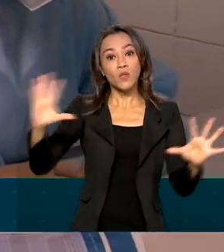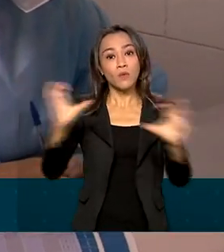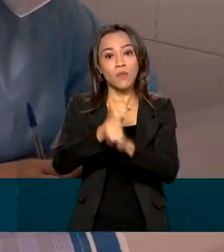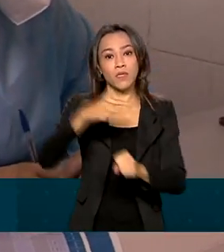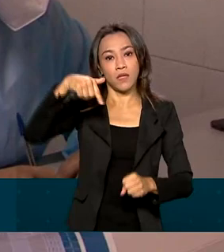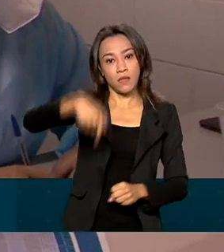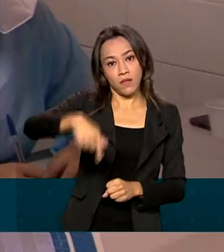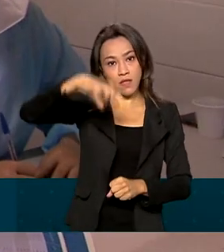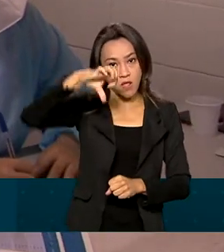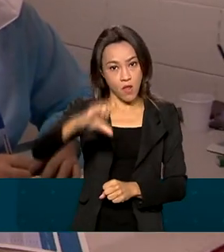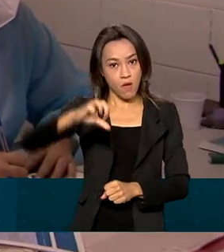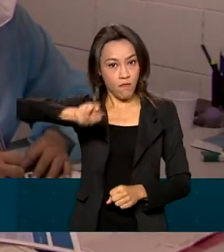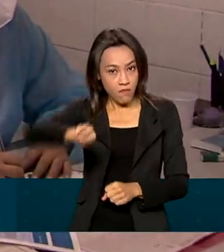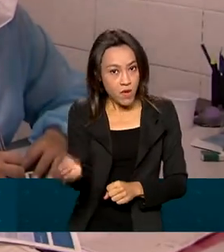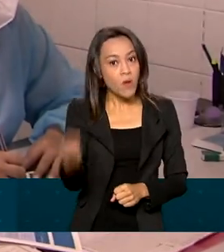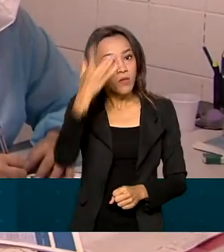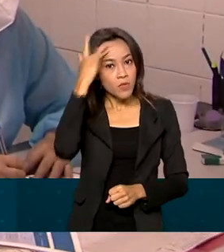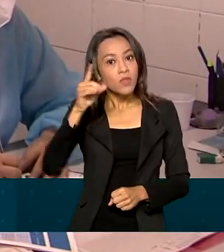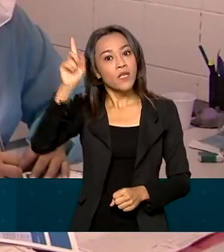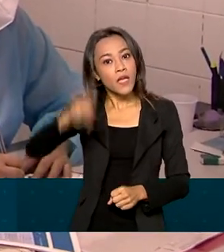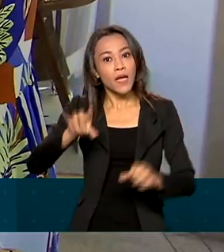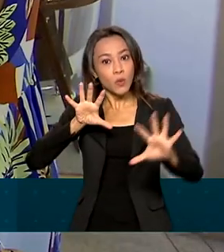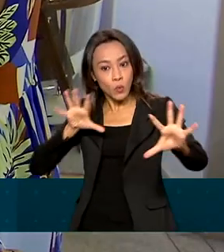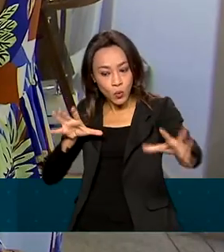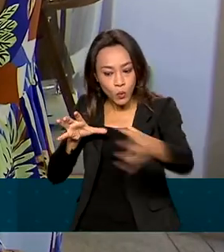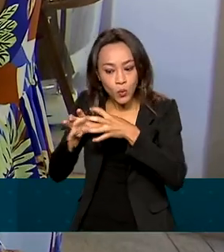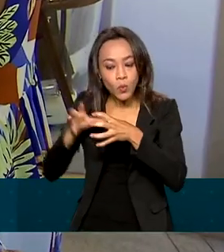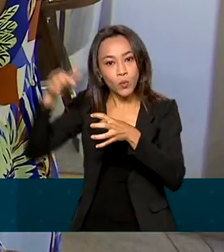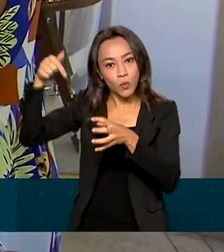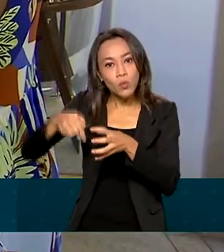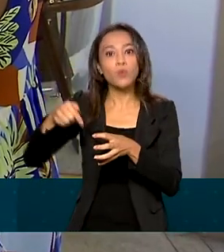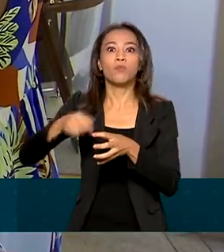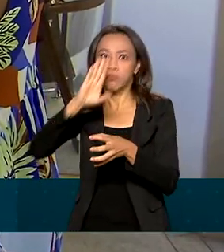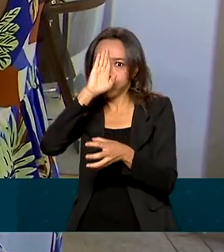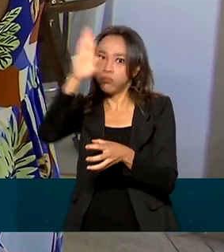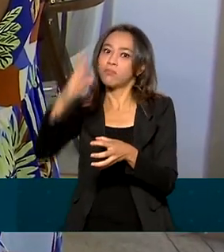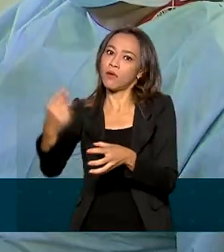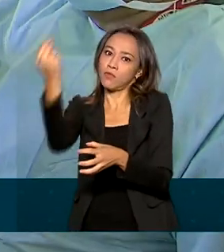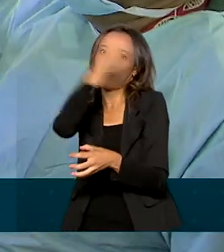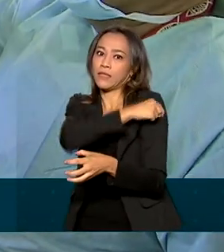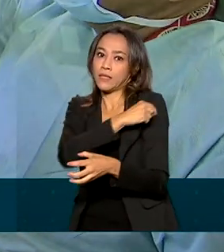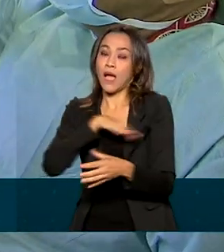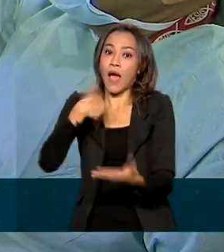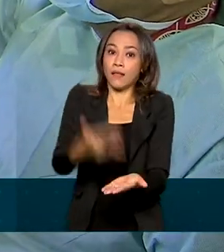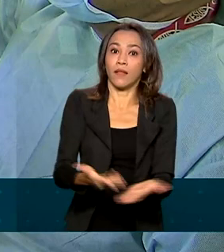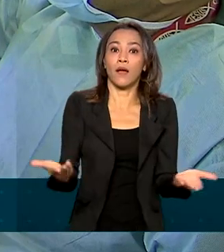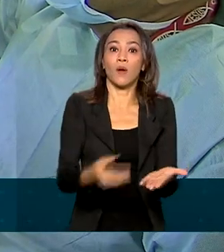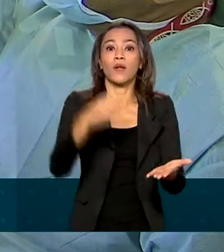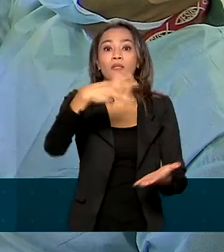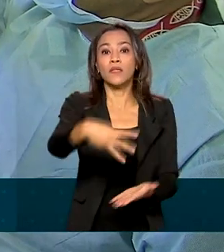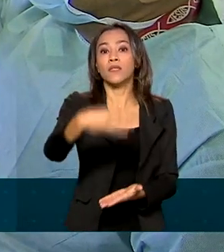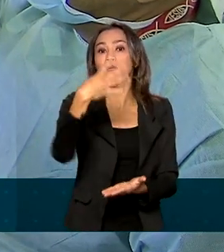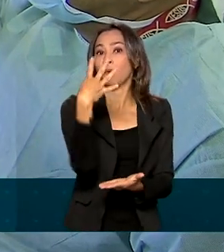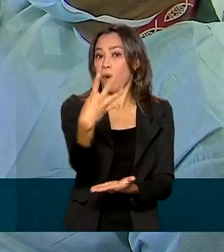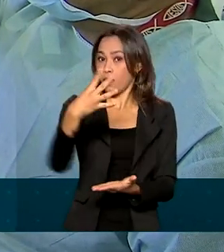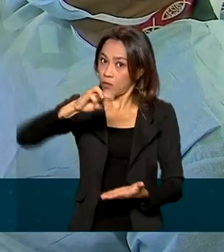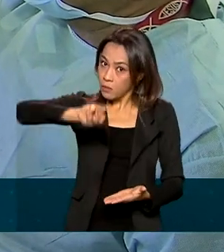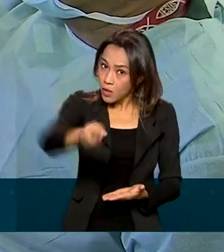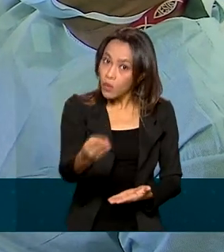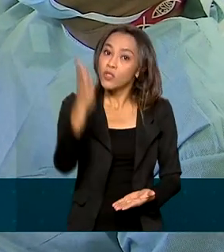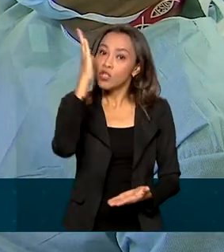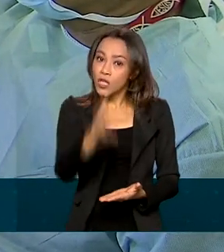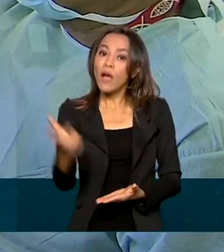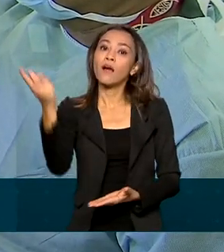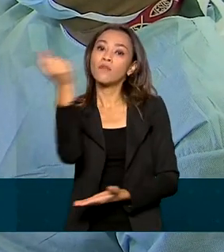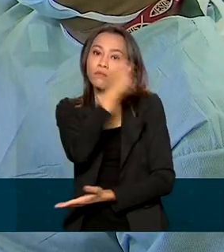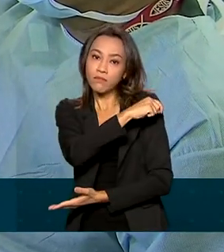de brasileiros que fazem parte do grupo prioritário para a influenza. Até agora, 34 milhões já foram vacinados, o que representa